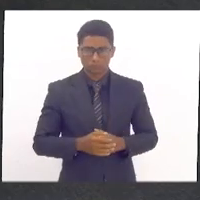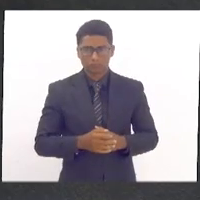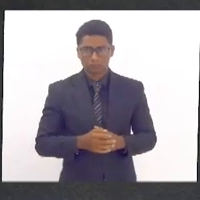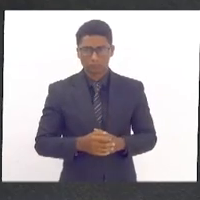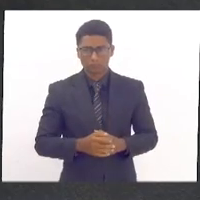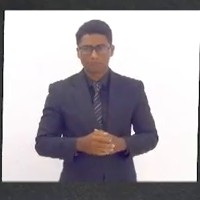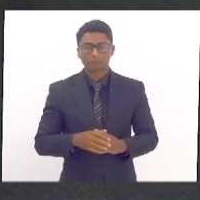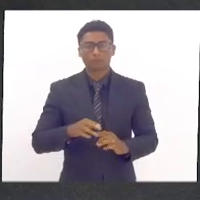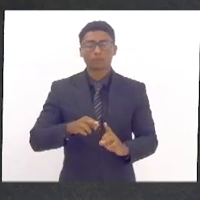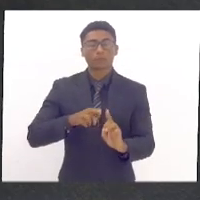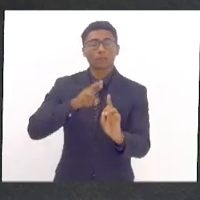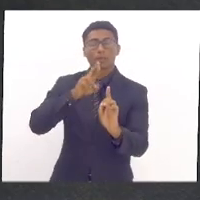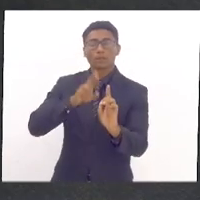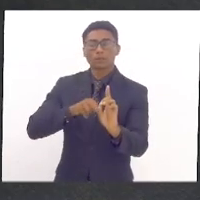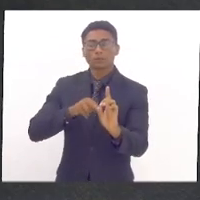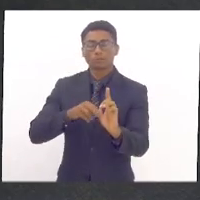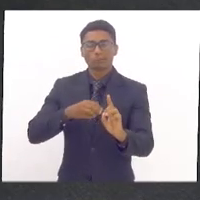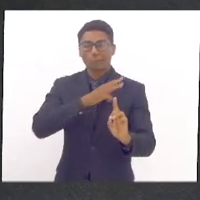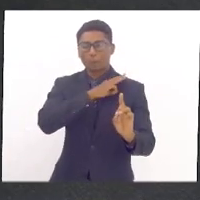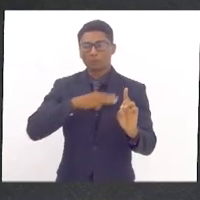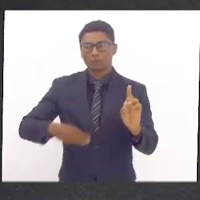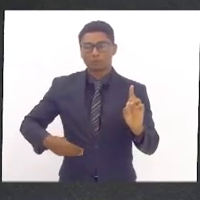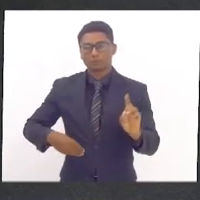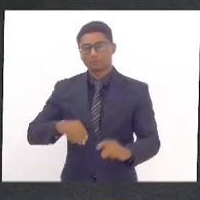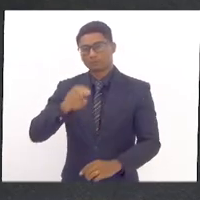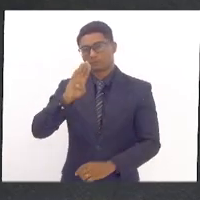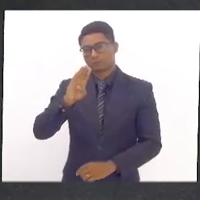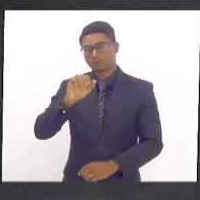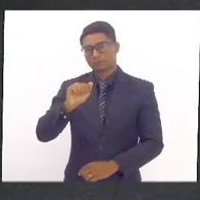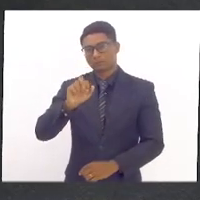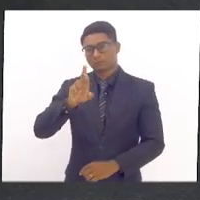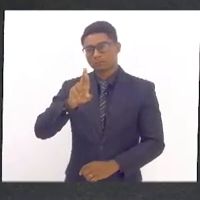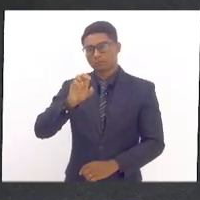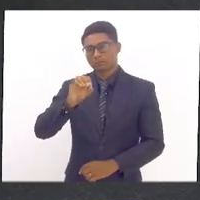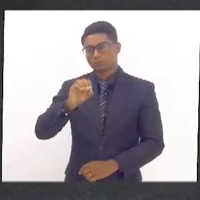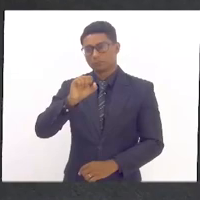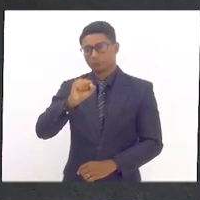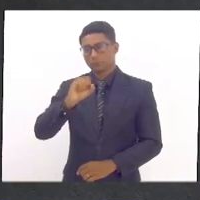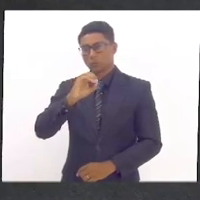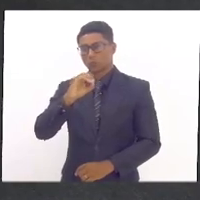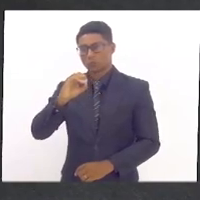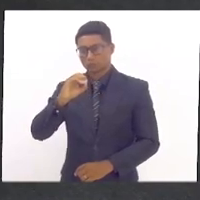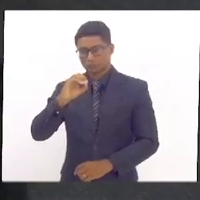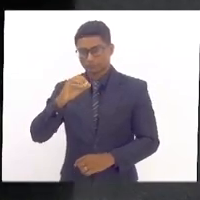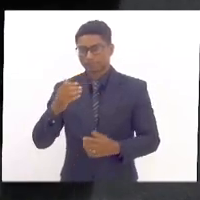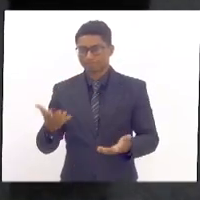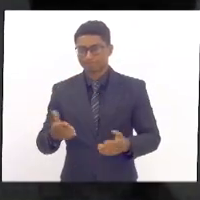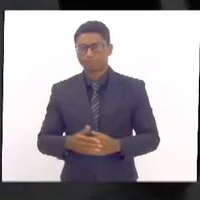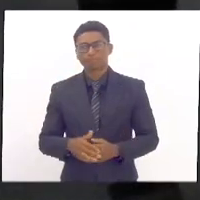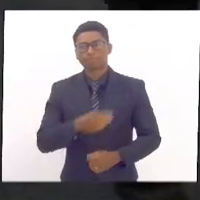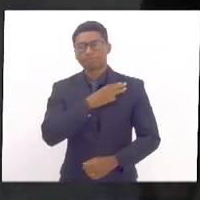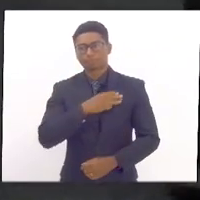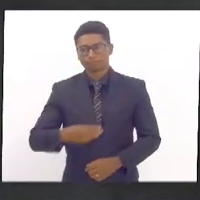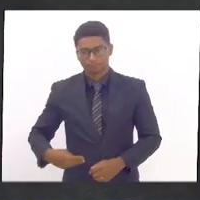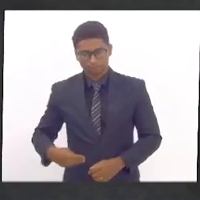relator o ministro Barroso. Ministro Barroso. E o ministro